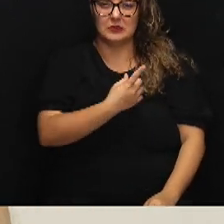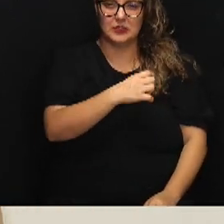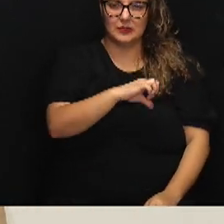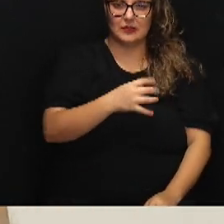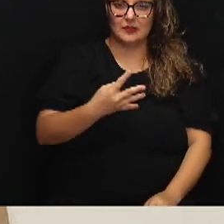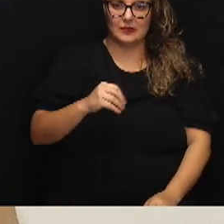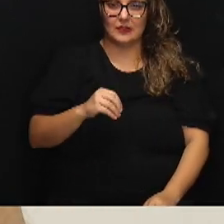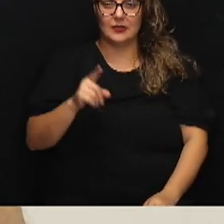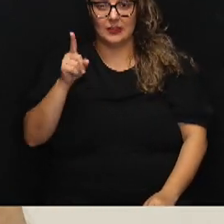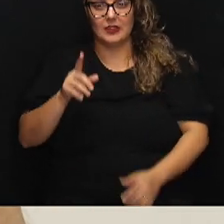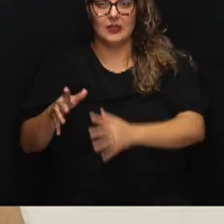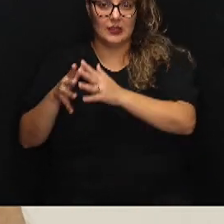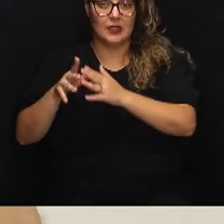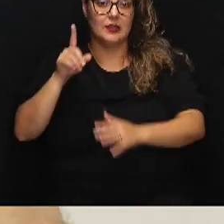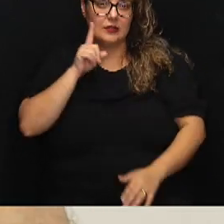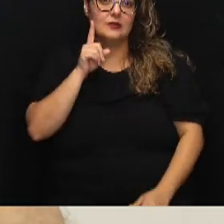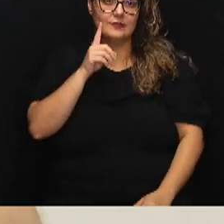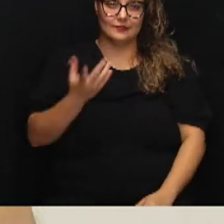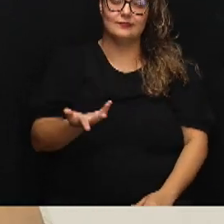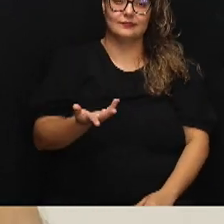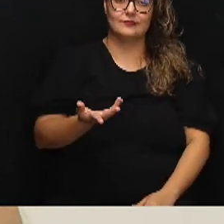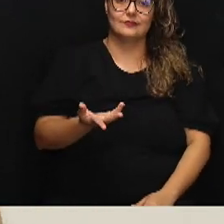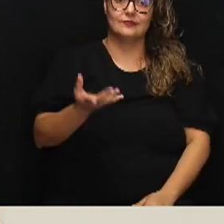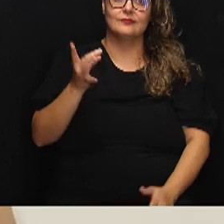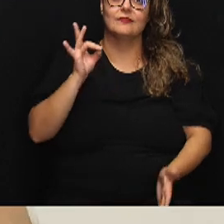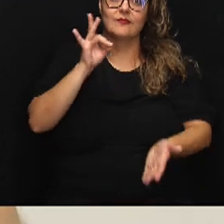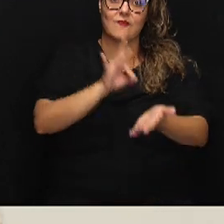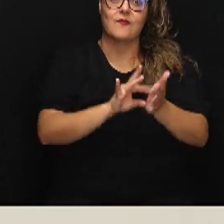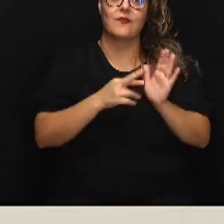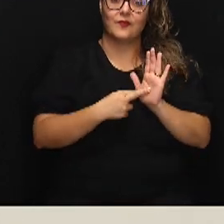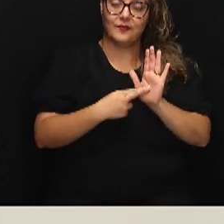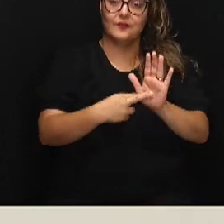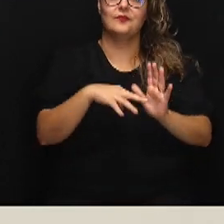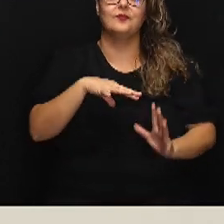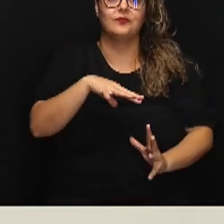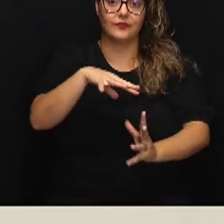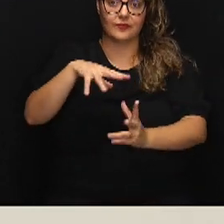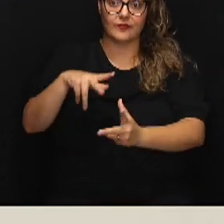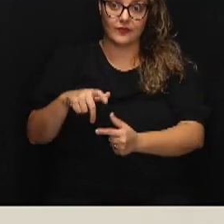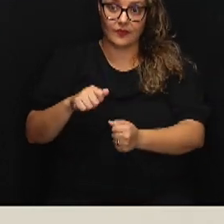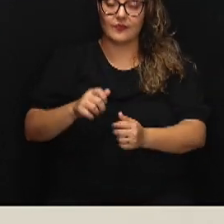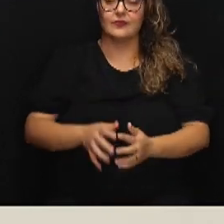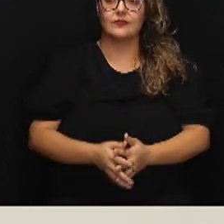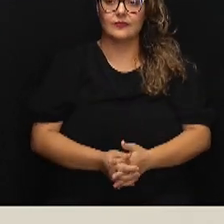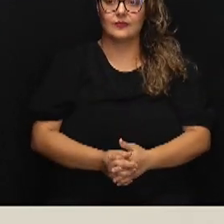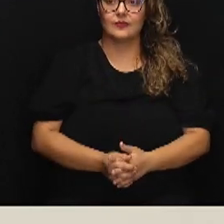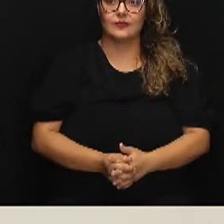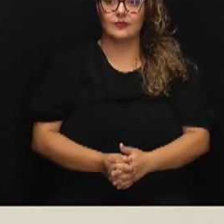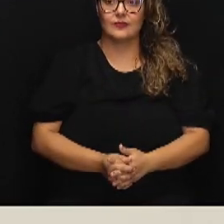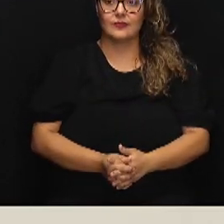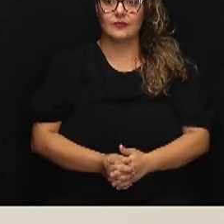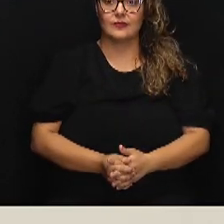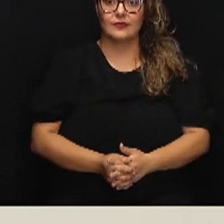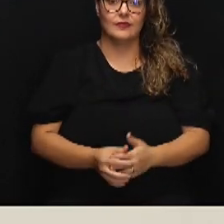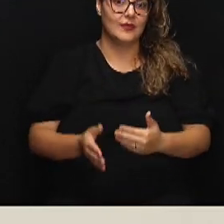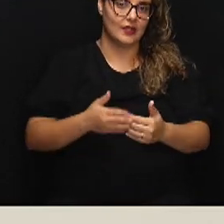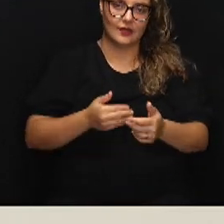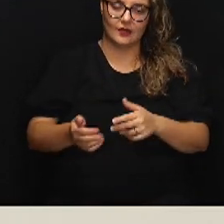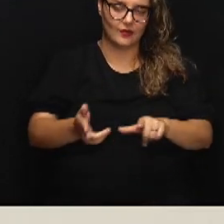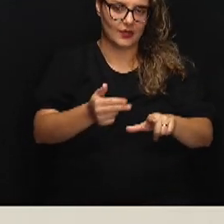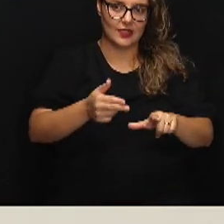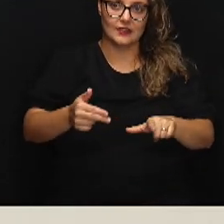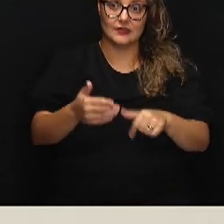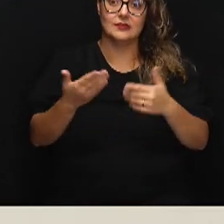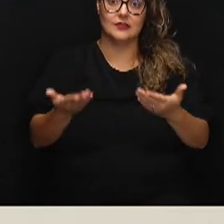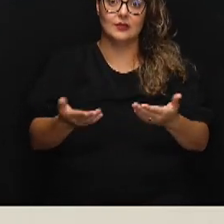Estados Unidos. E isso daí ele vai se tornar uma referência mundial para qualquer desenhista que tem. Então,